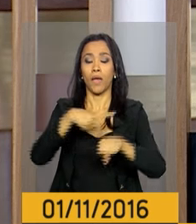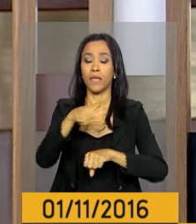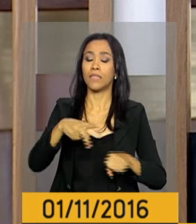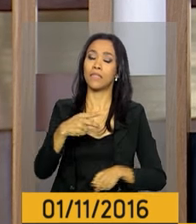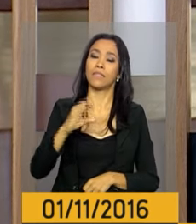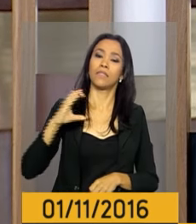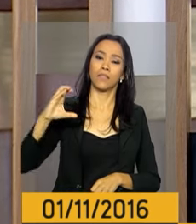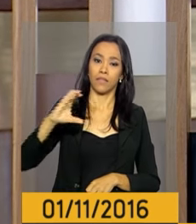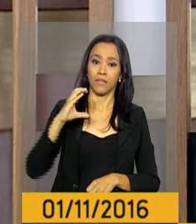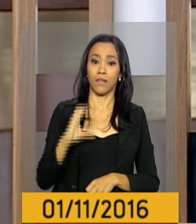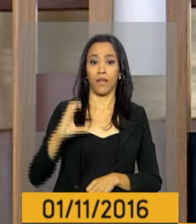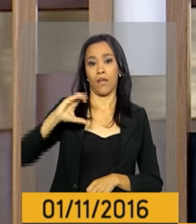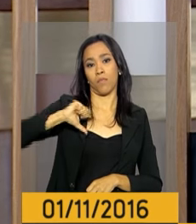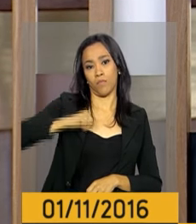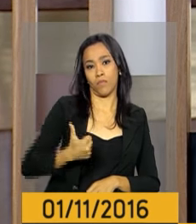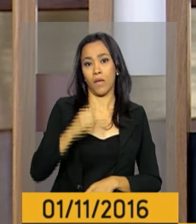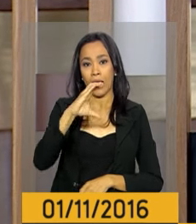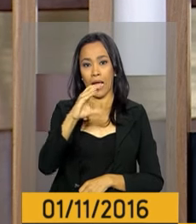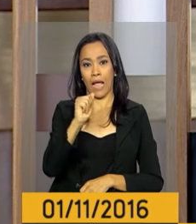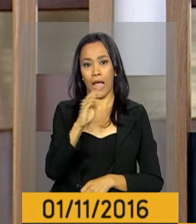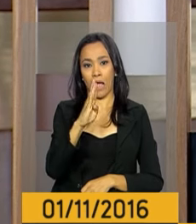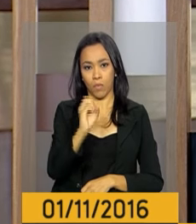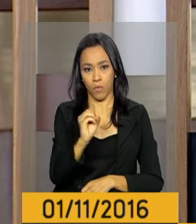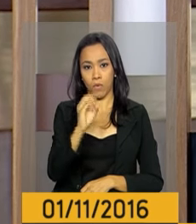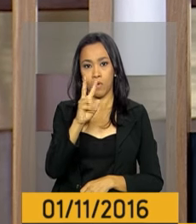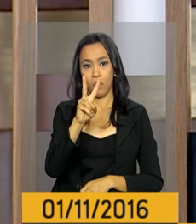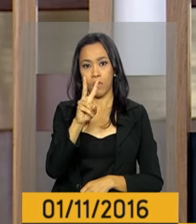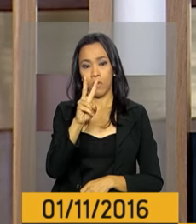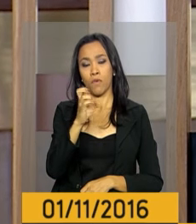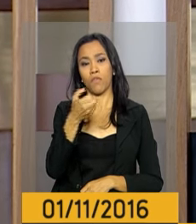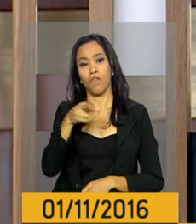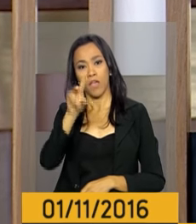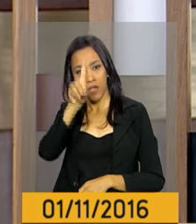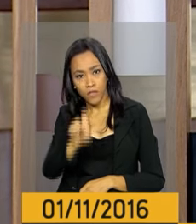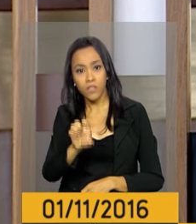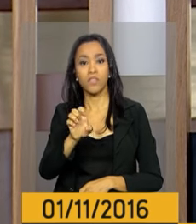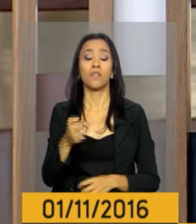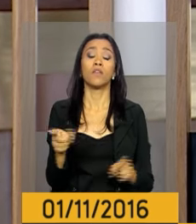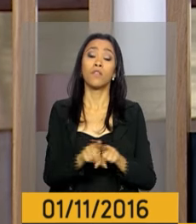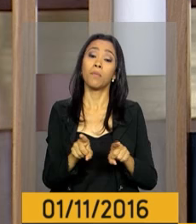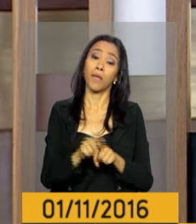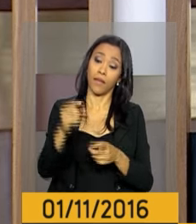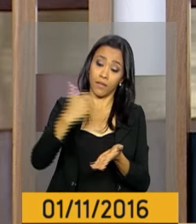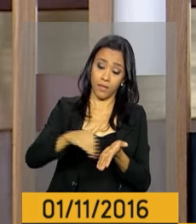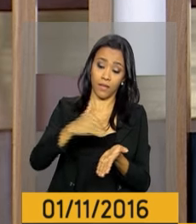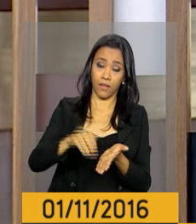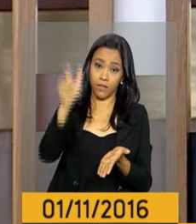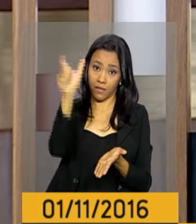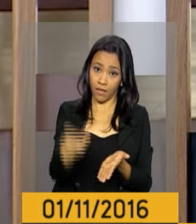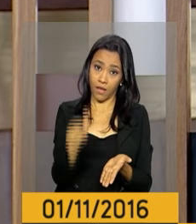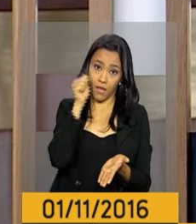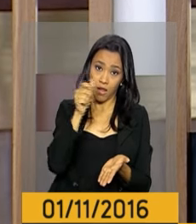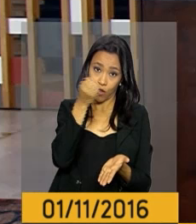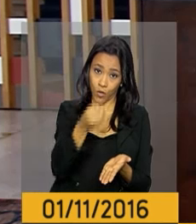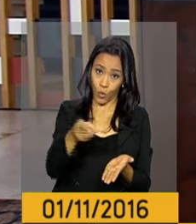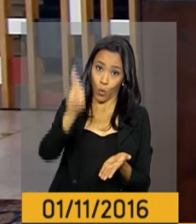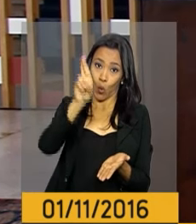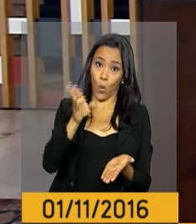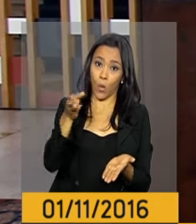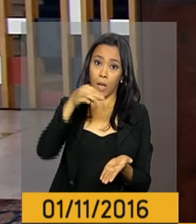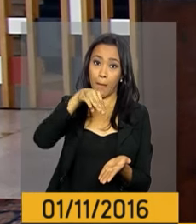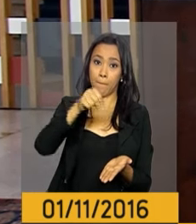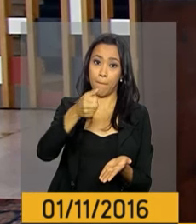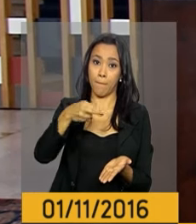mesmo tempo, também a mudança da Secretaria Executiva, a doutora Maria do Carmo Trovoada